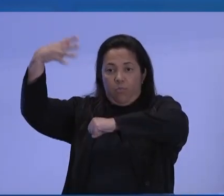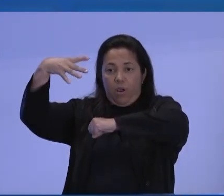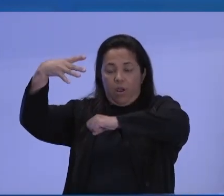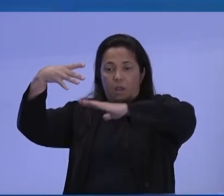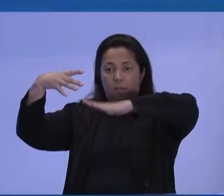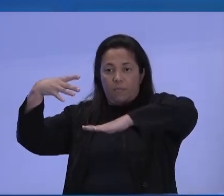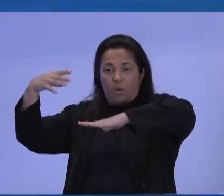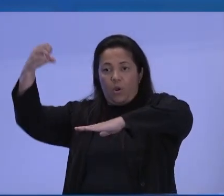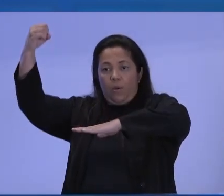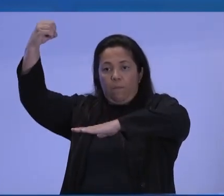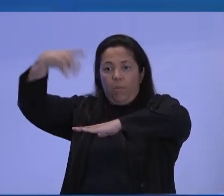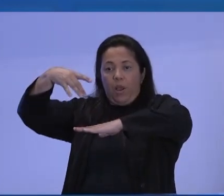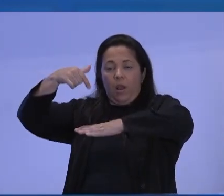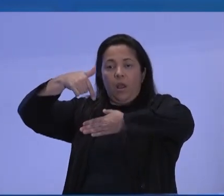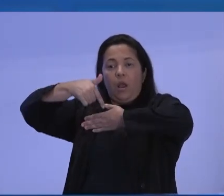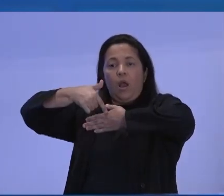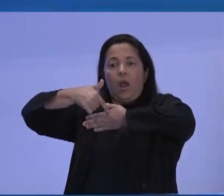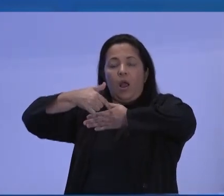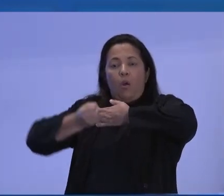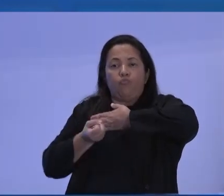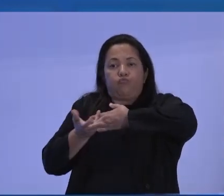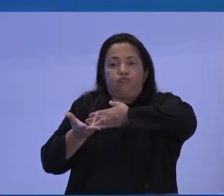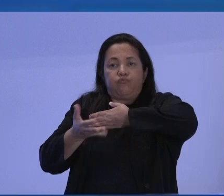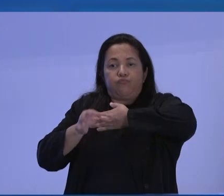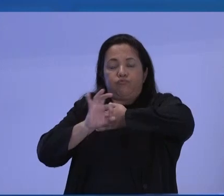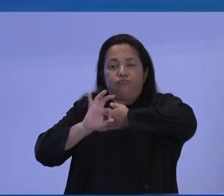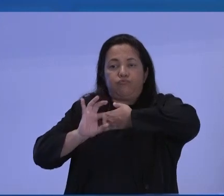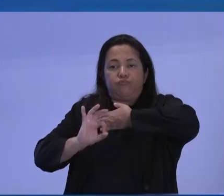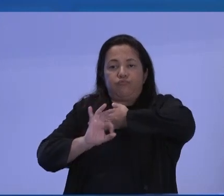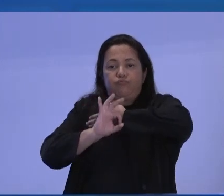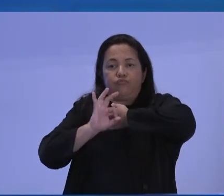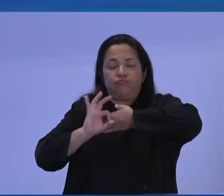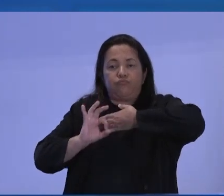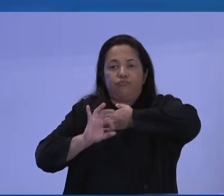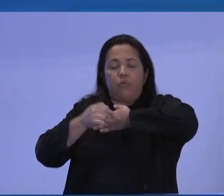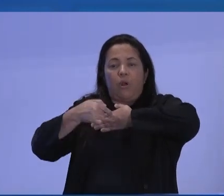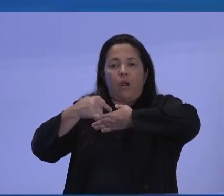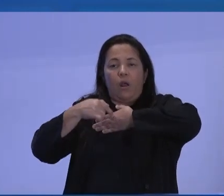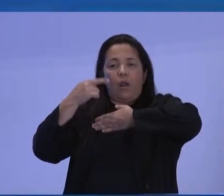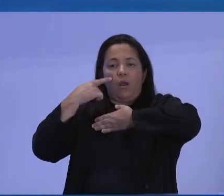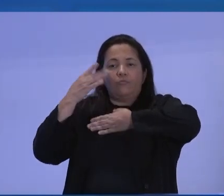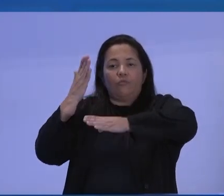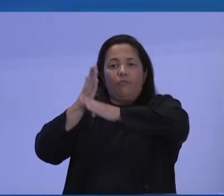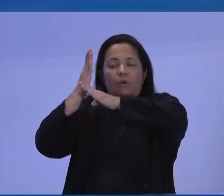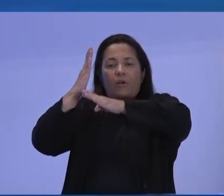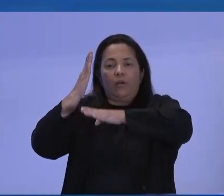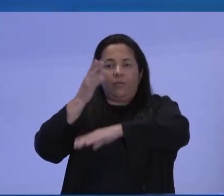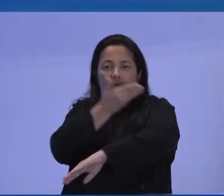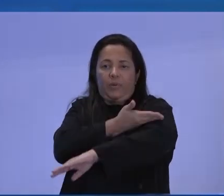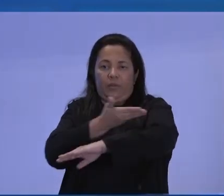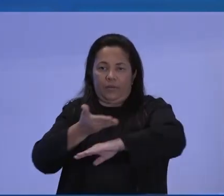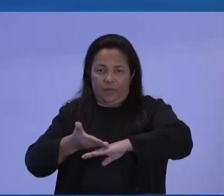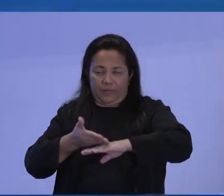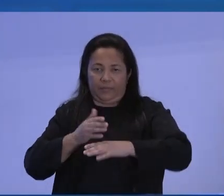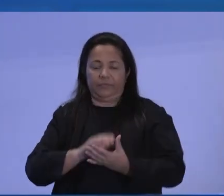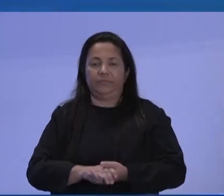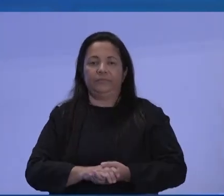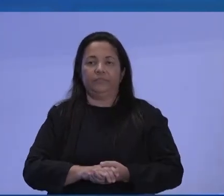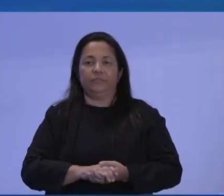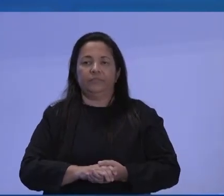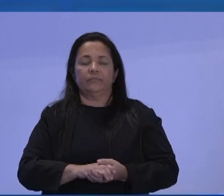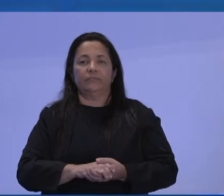do paciente, aí no caso, por fluorescência, a gente vê que as lesões são esbranquiçadas. Então,